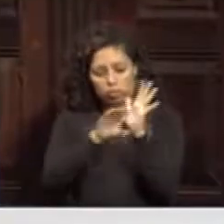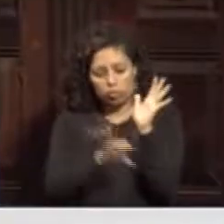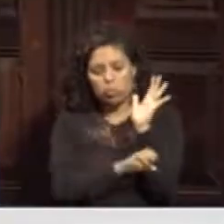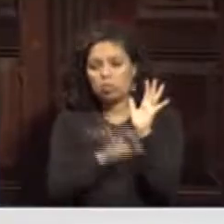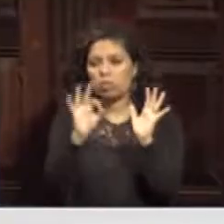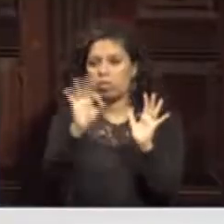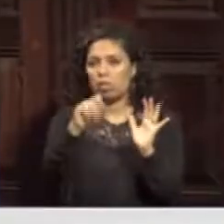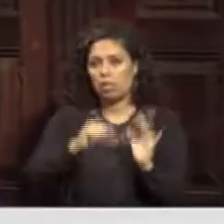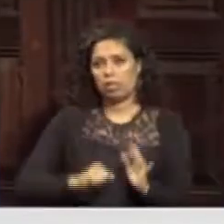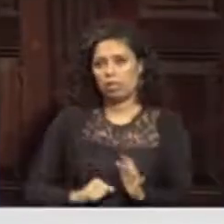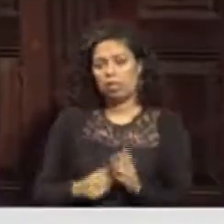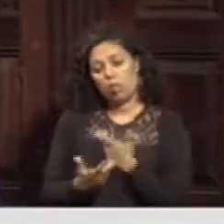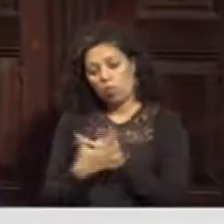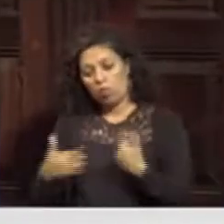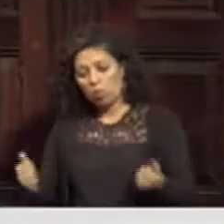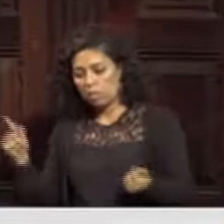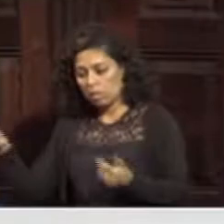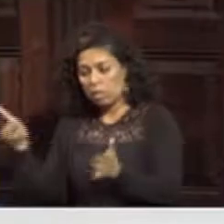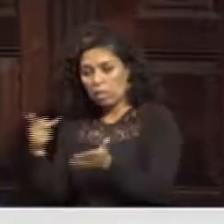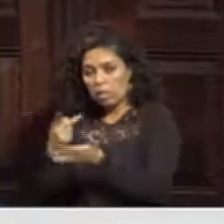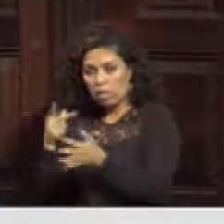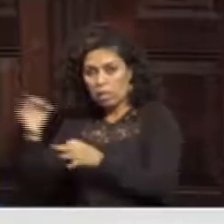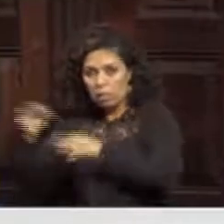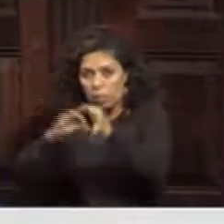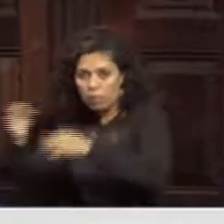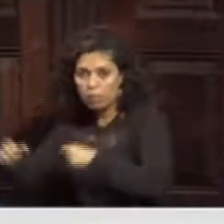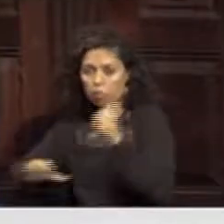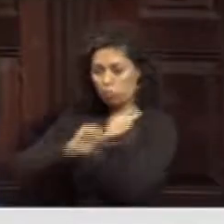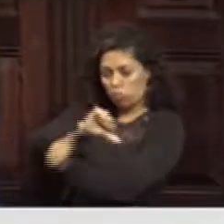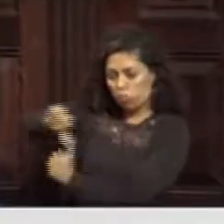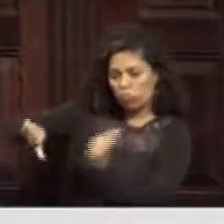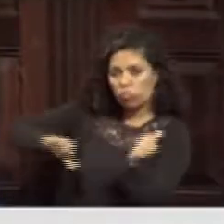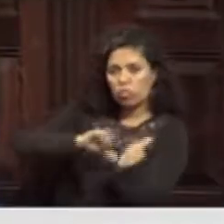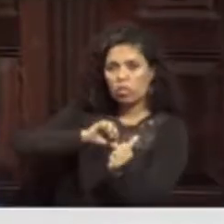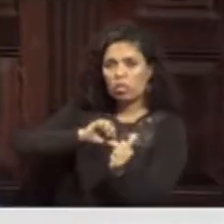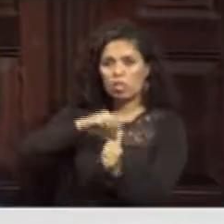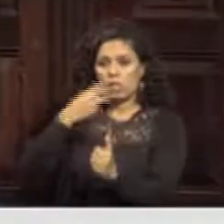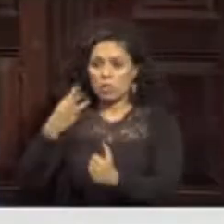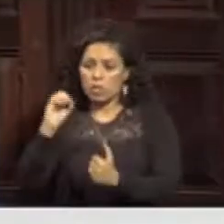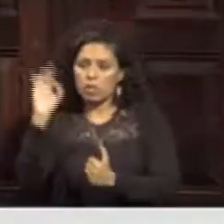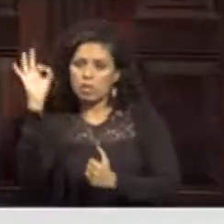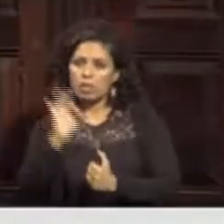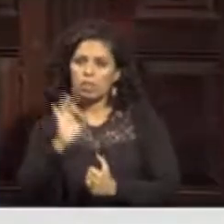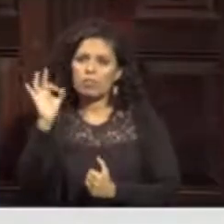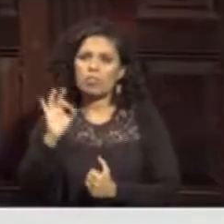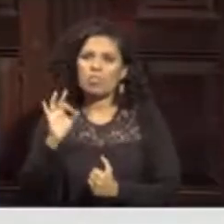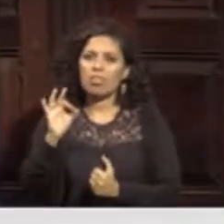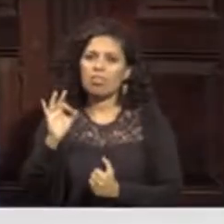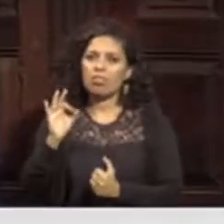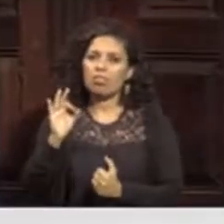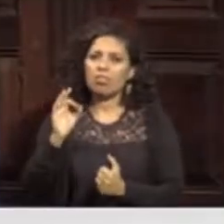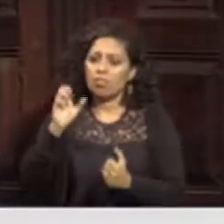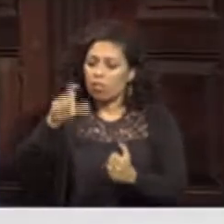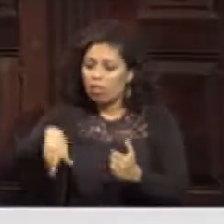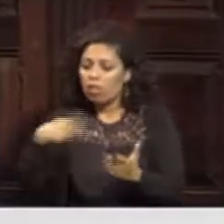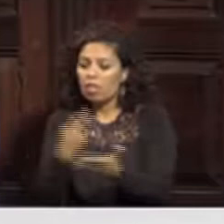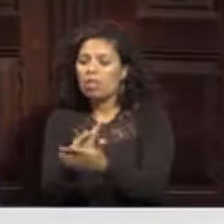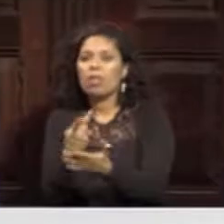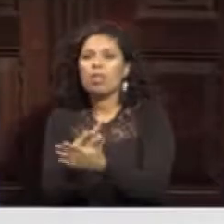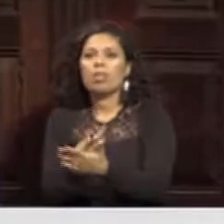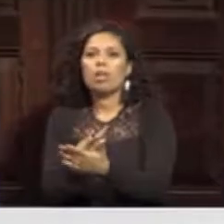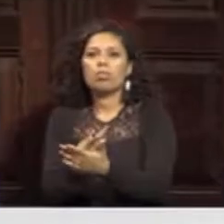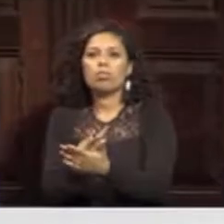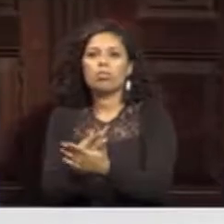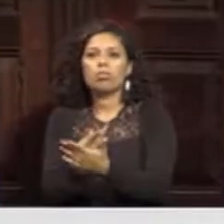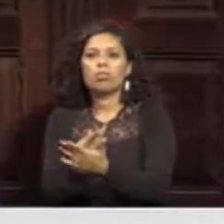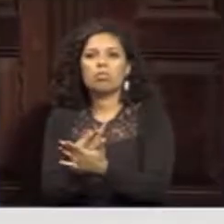esses preceitos de remanejamento de 30% não valeram para o ano